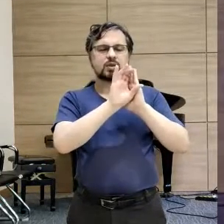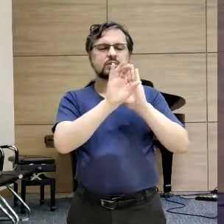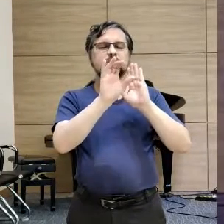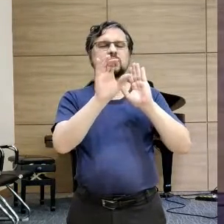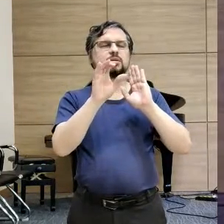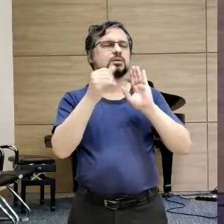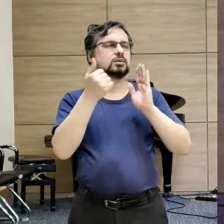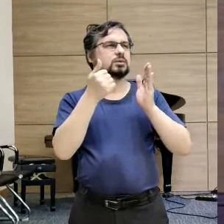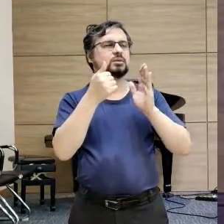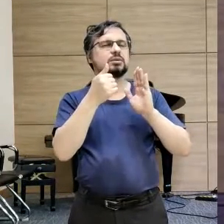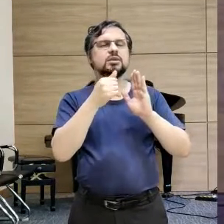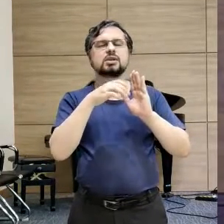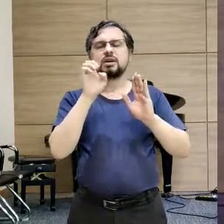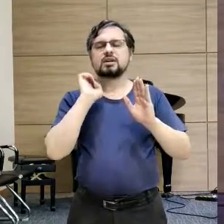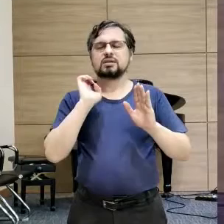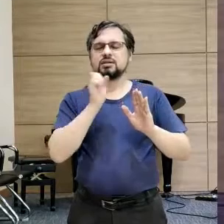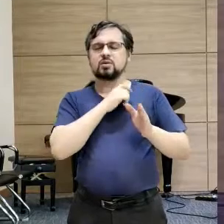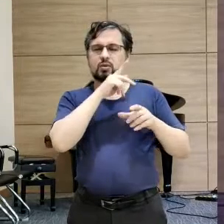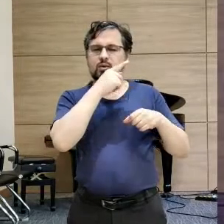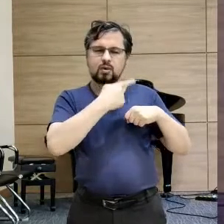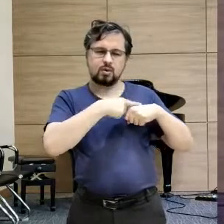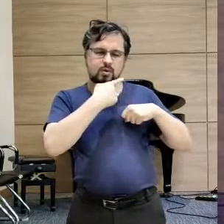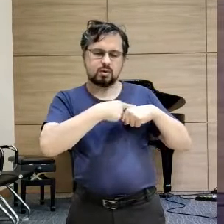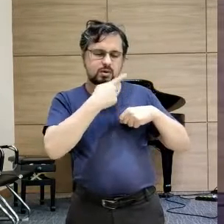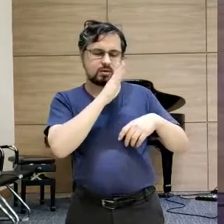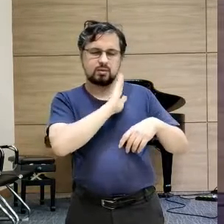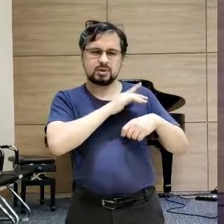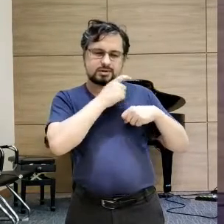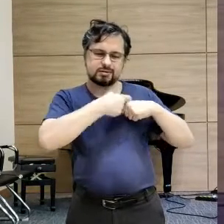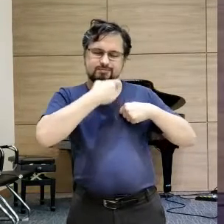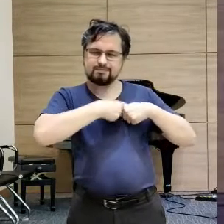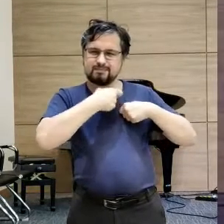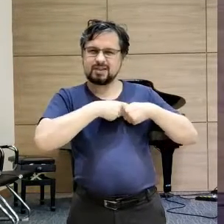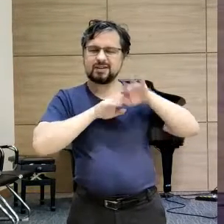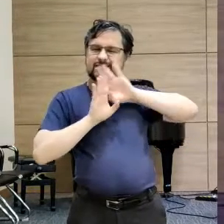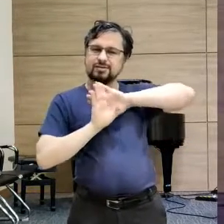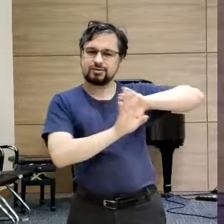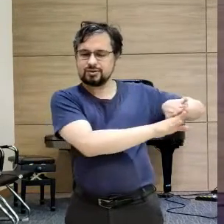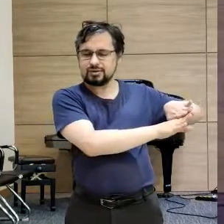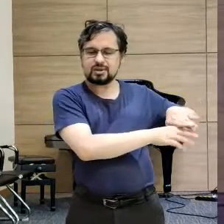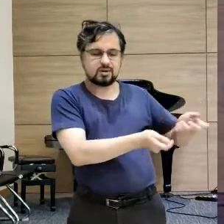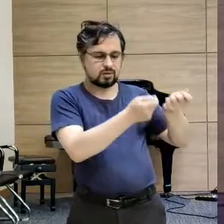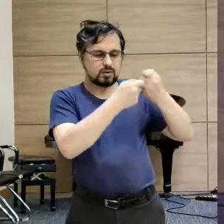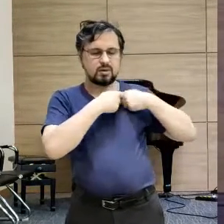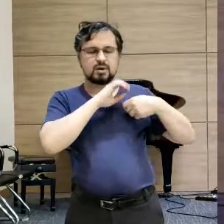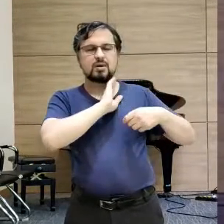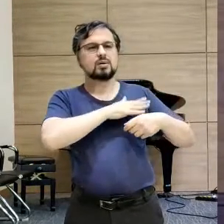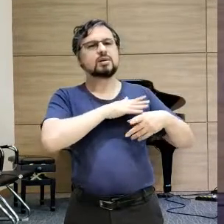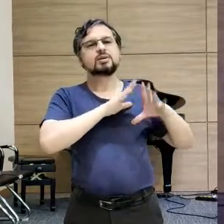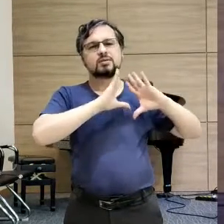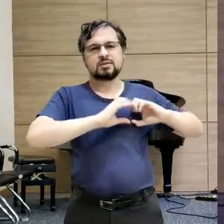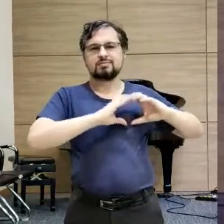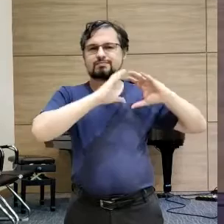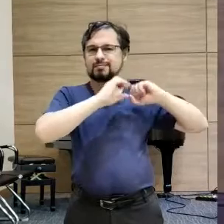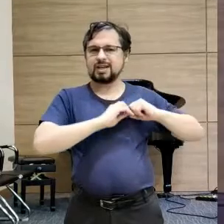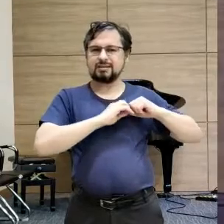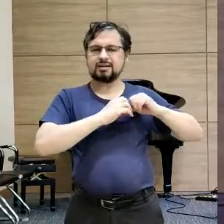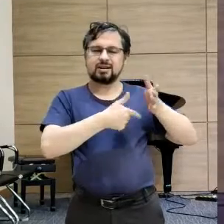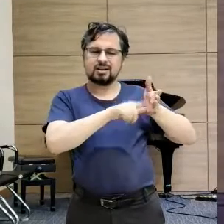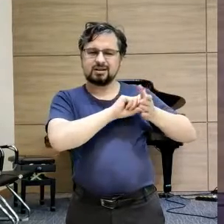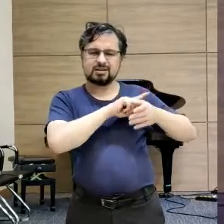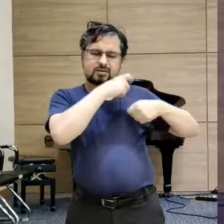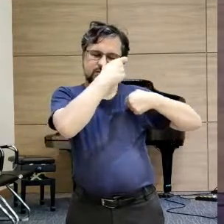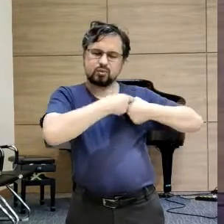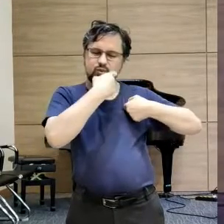26, tira o coração empedernido. Tira esse coração que deixou de ser voluntário e se empedernizou, se petrificou